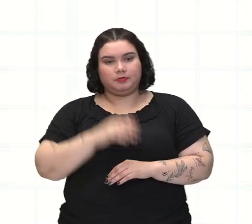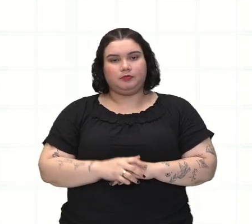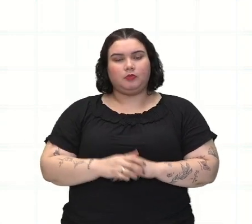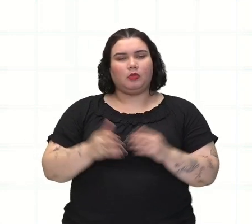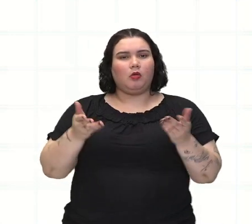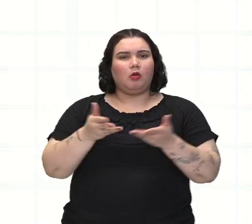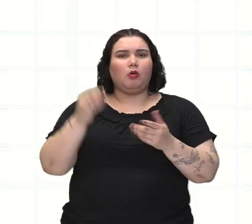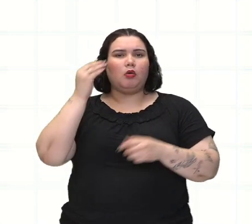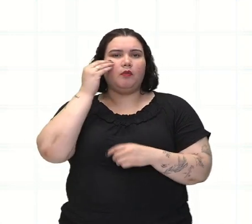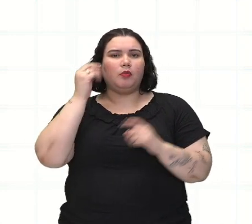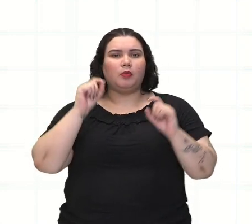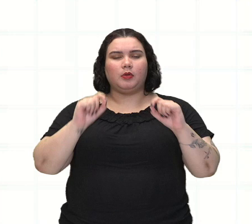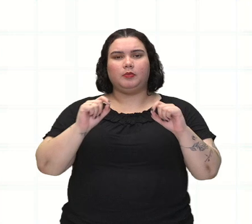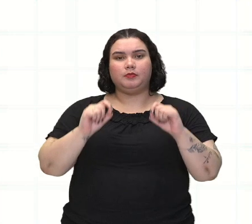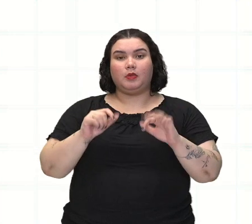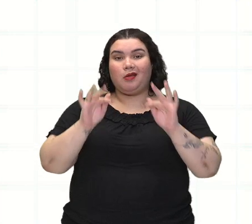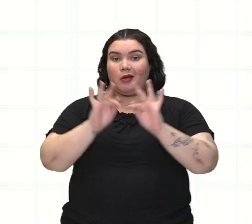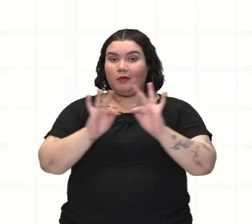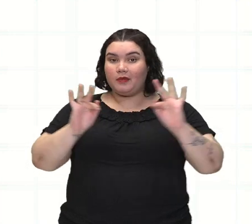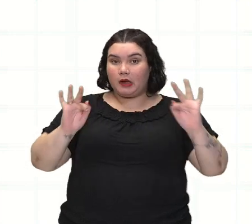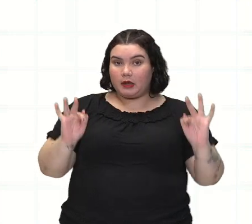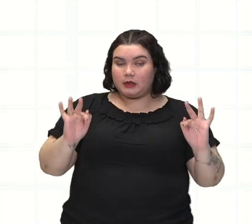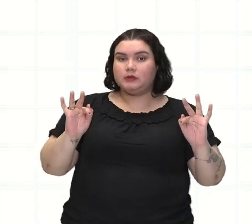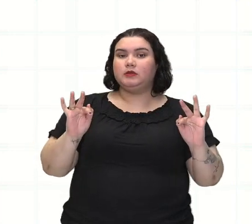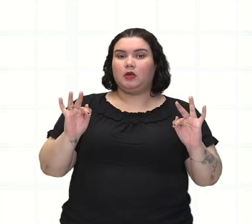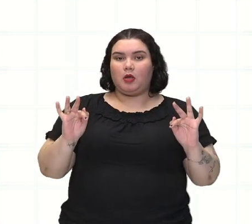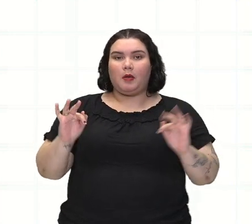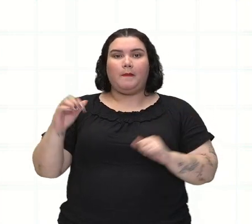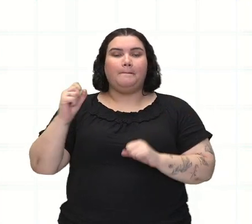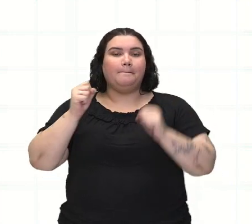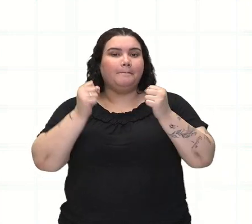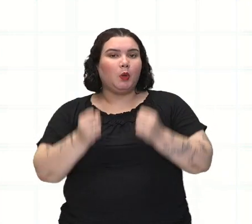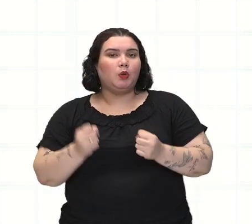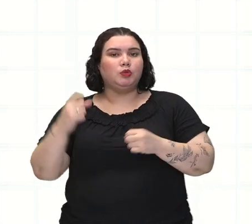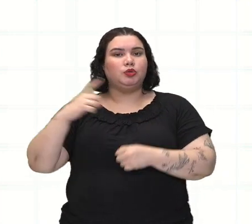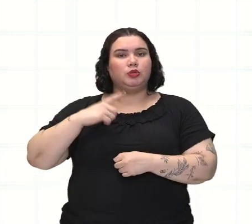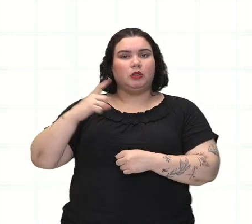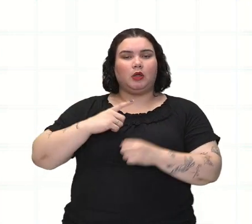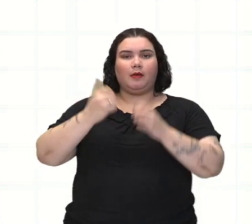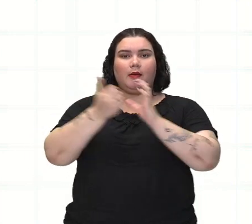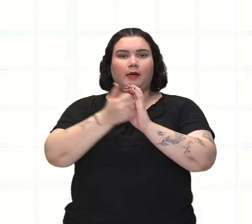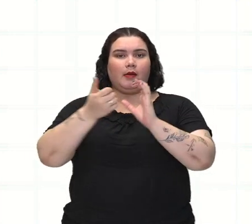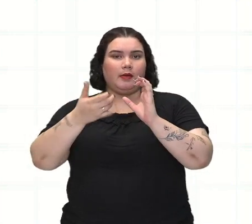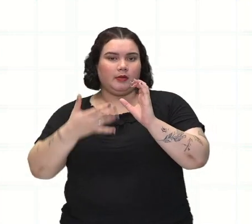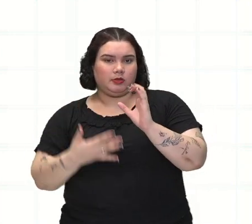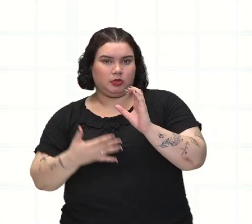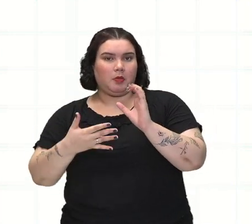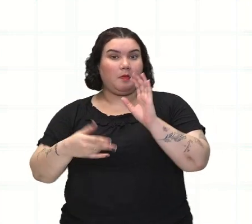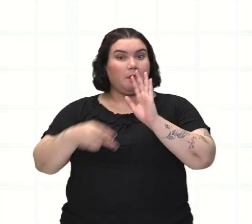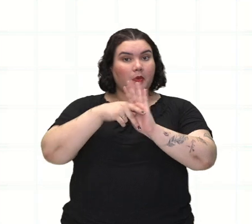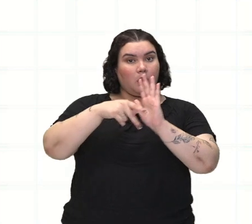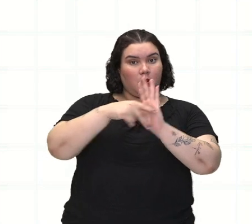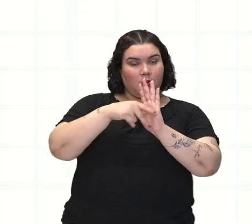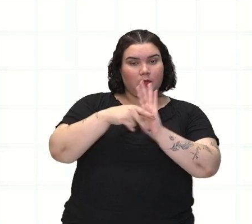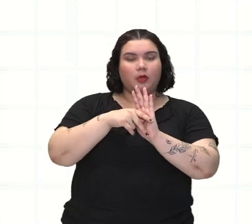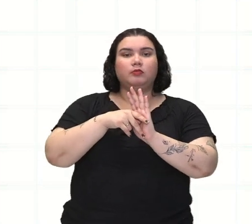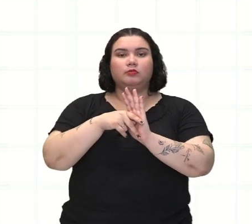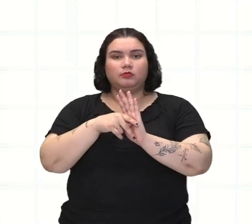ver que a frase, ela pode ter essa caracterização